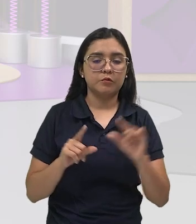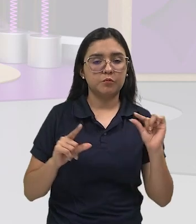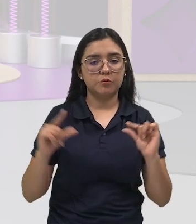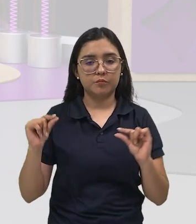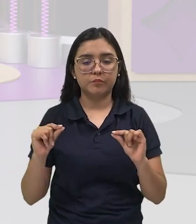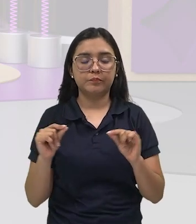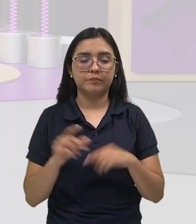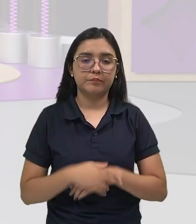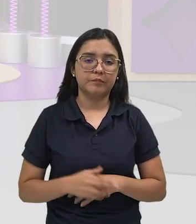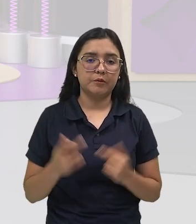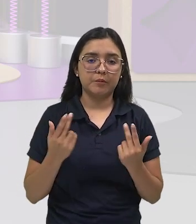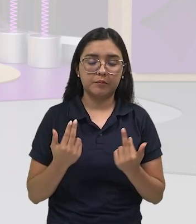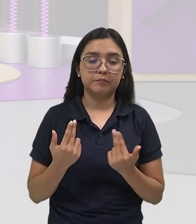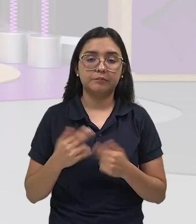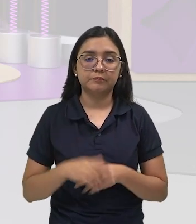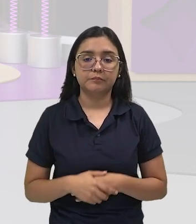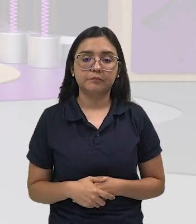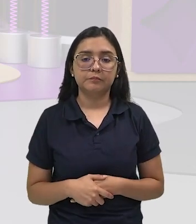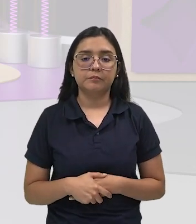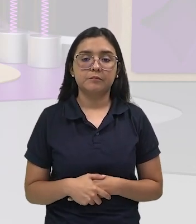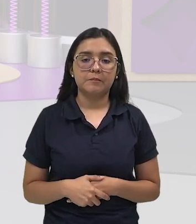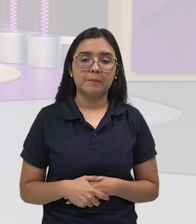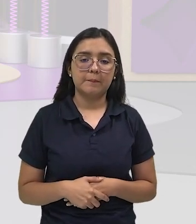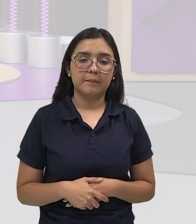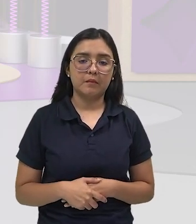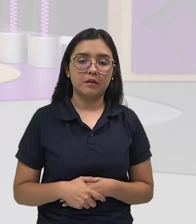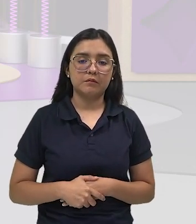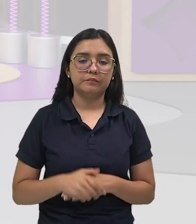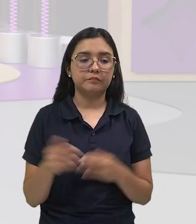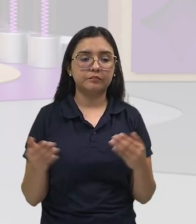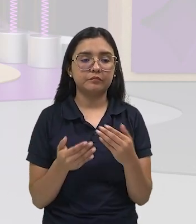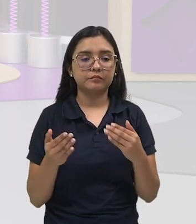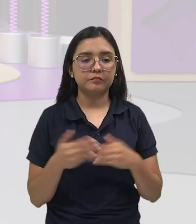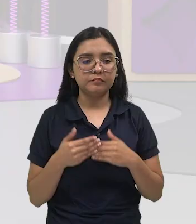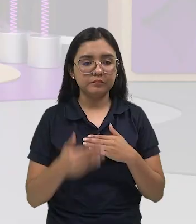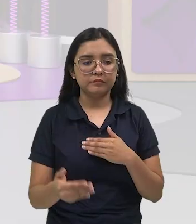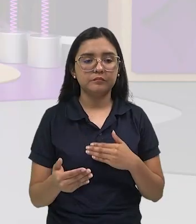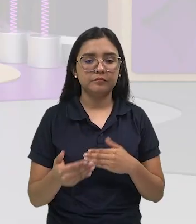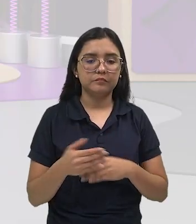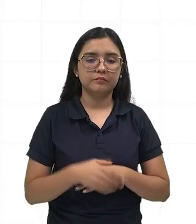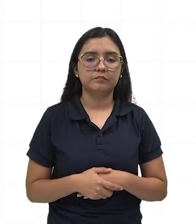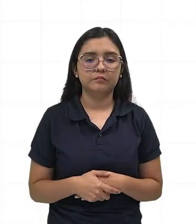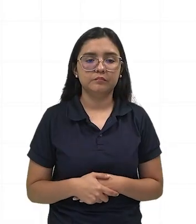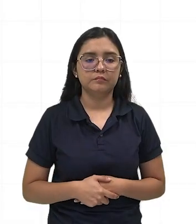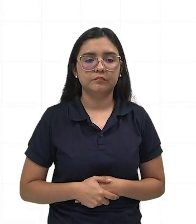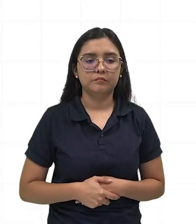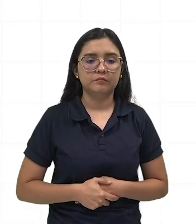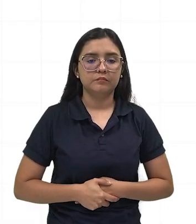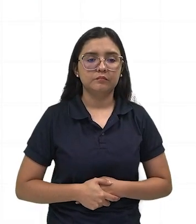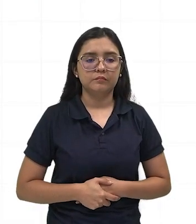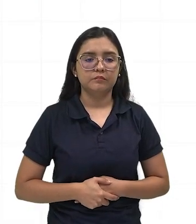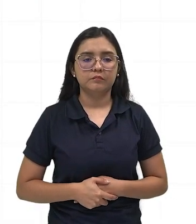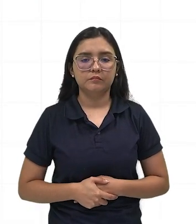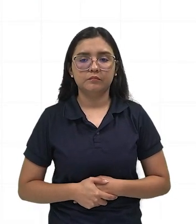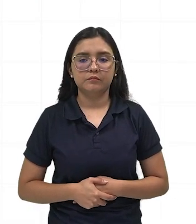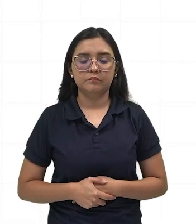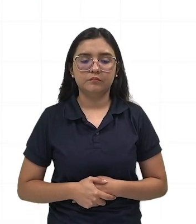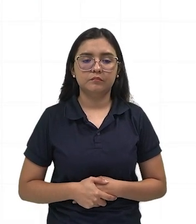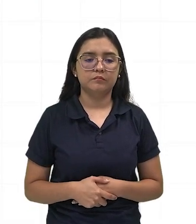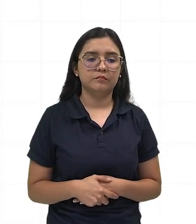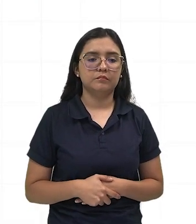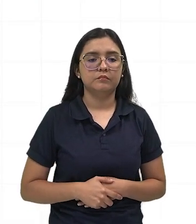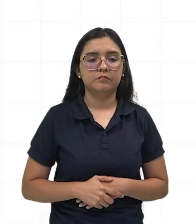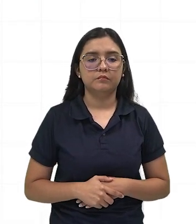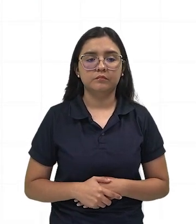diminuiu uma, diminuiu a outra. Beleza? Então, vamos continuar procurando ter esse